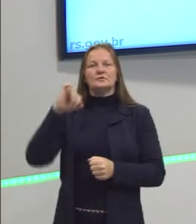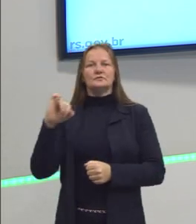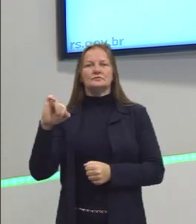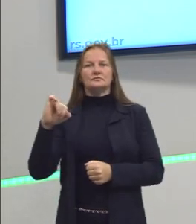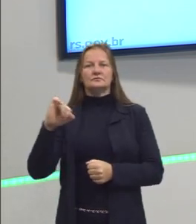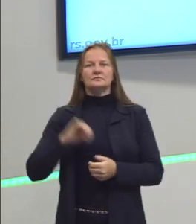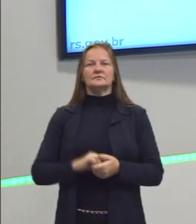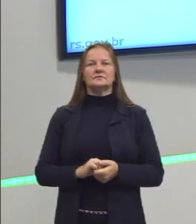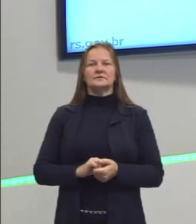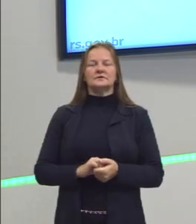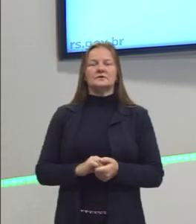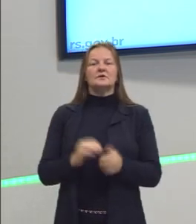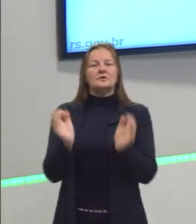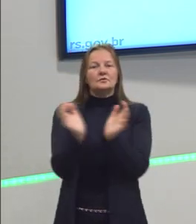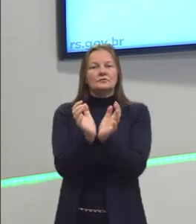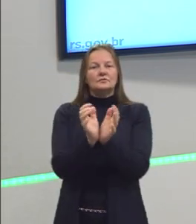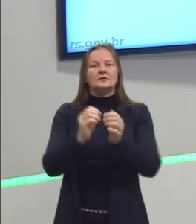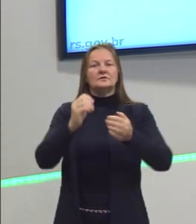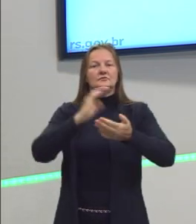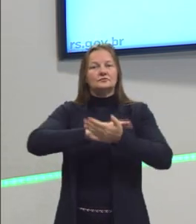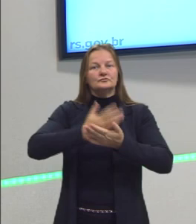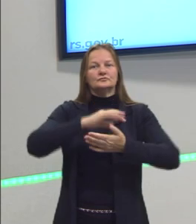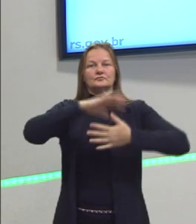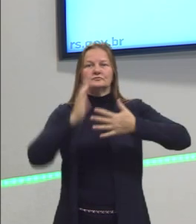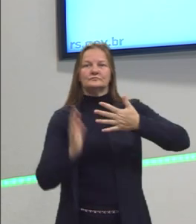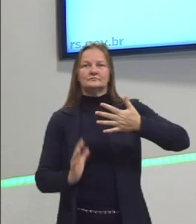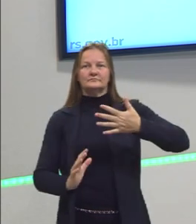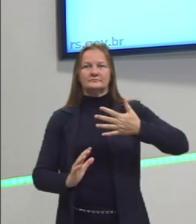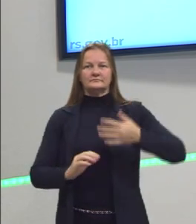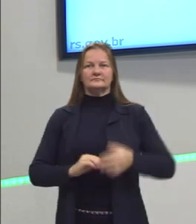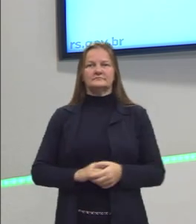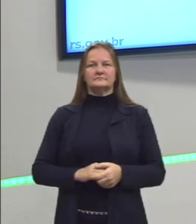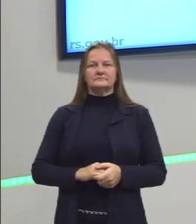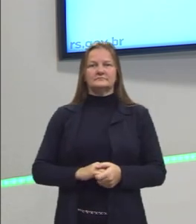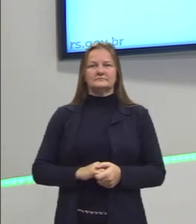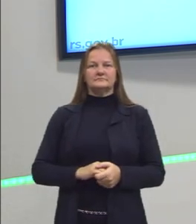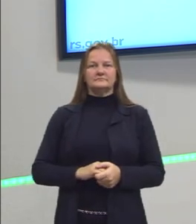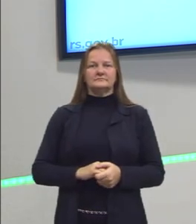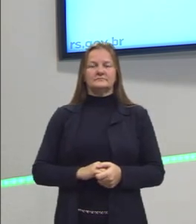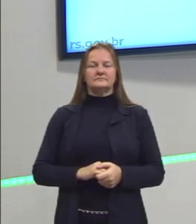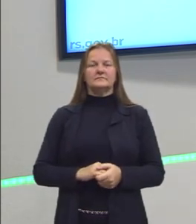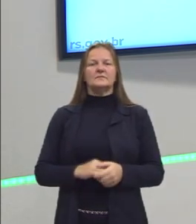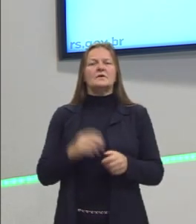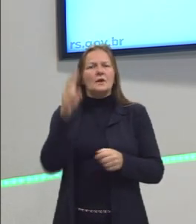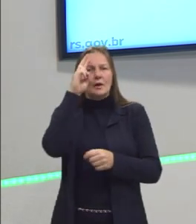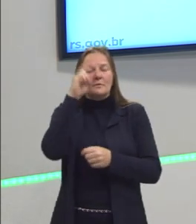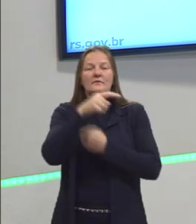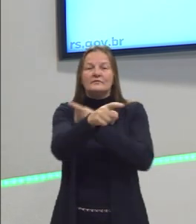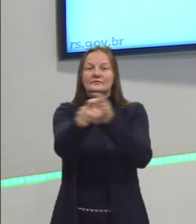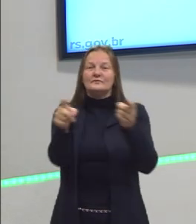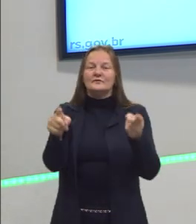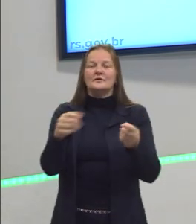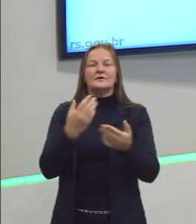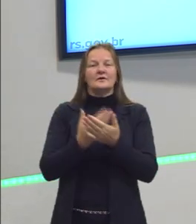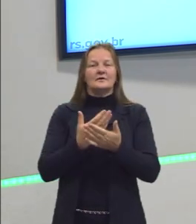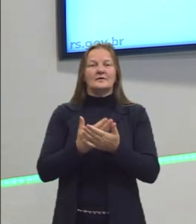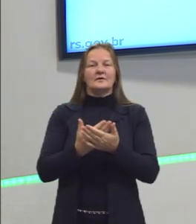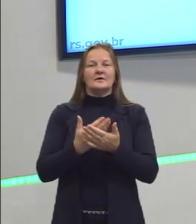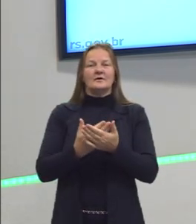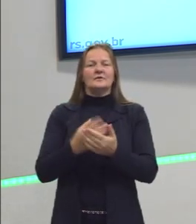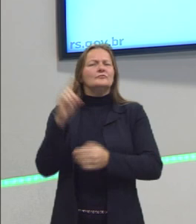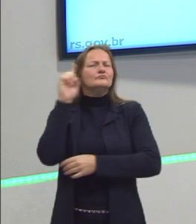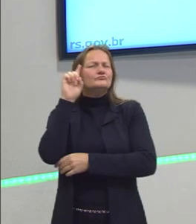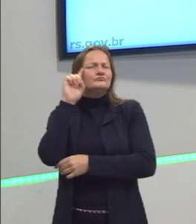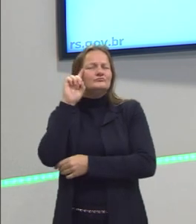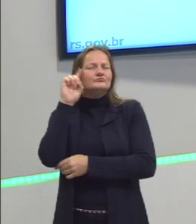alo Siméia nossas colegas intérpretes de libras e sempre também lembrando você aqui as nossas aulas elas passam